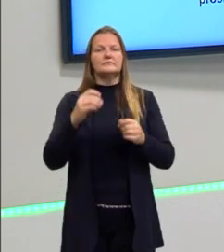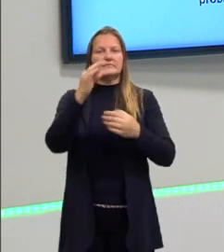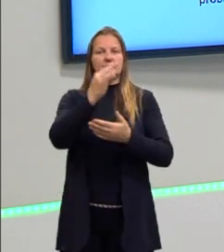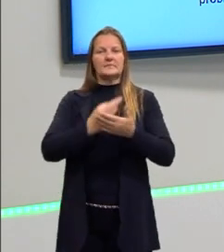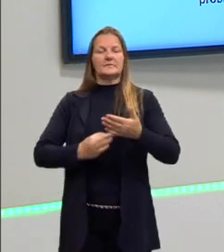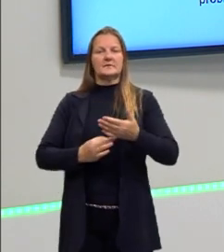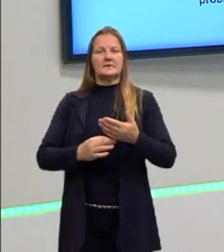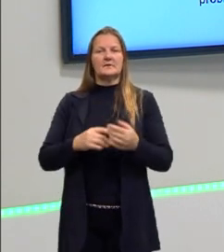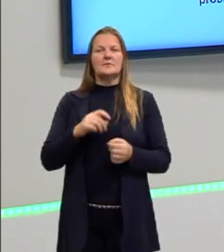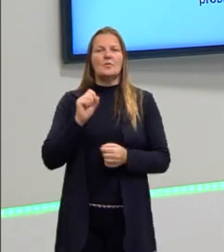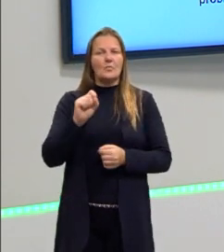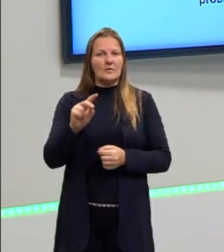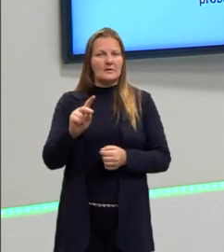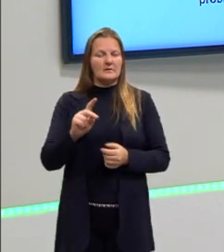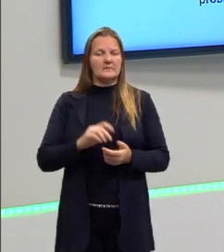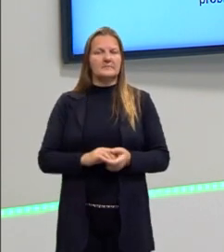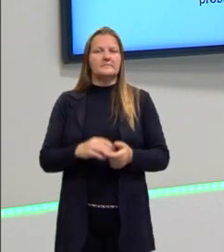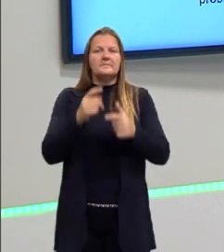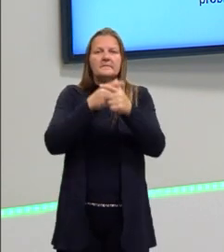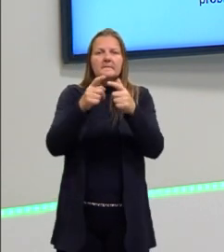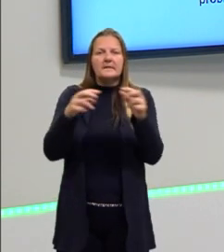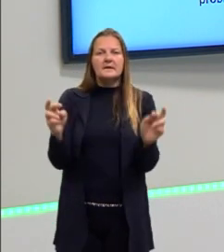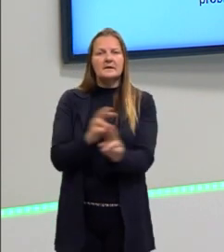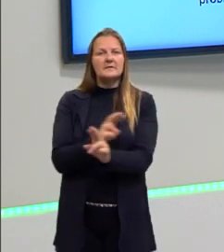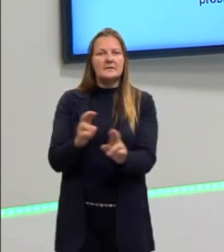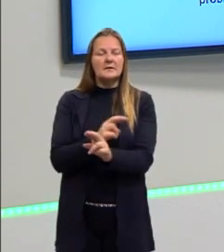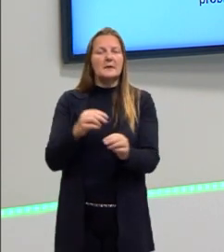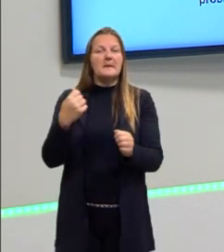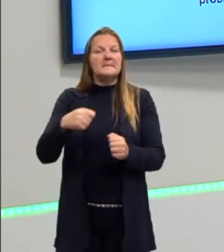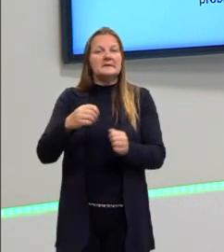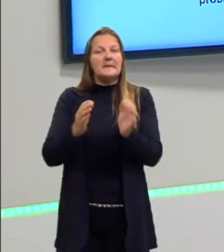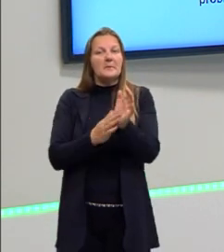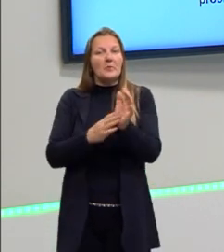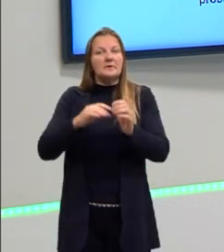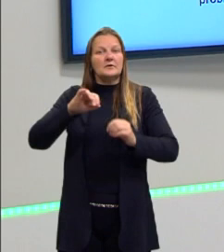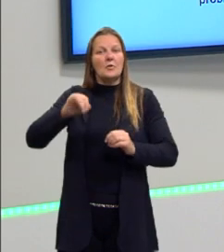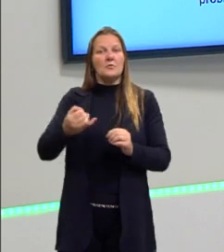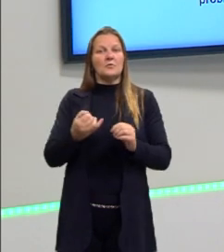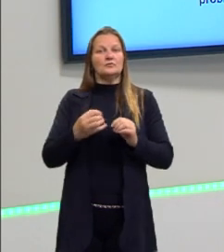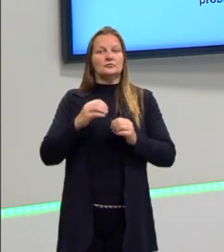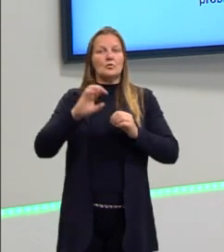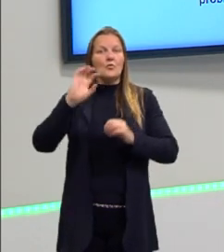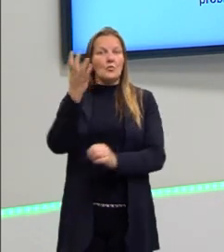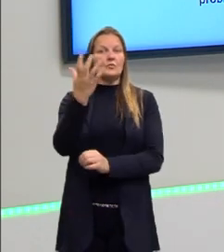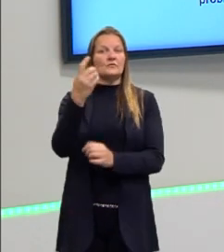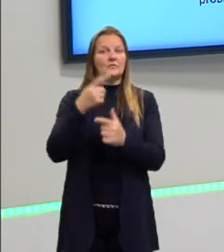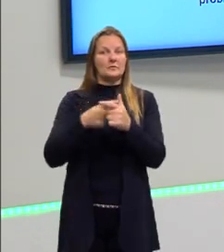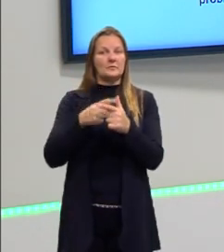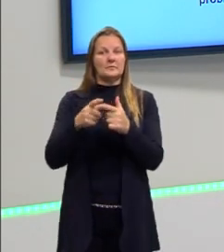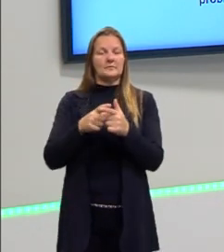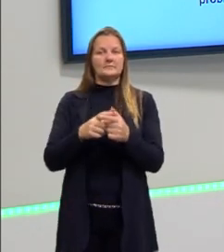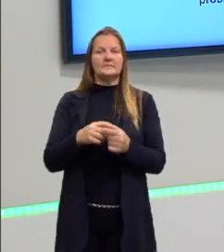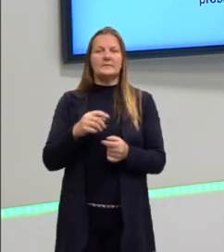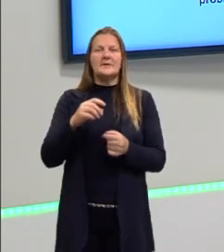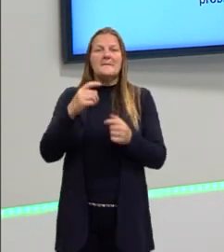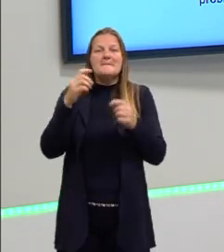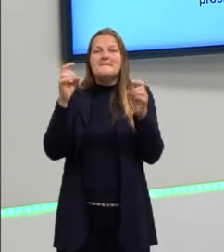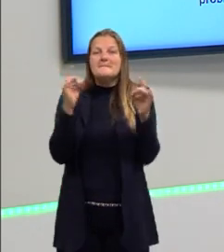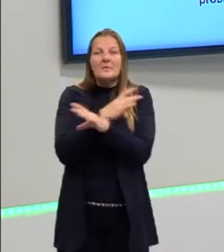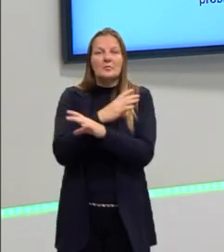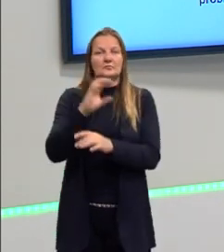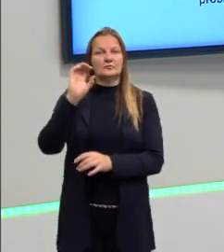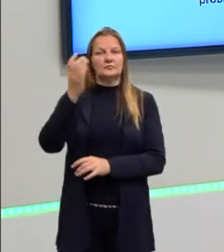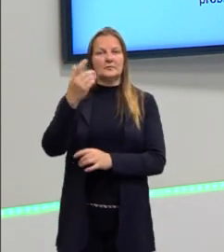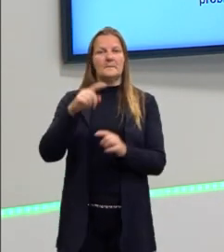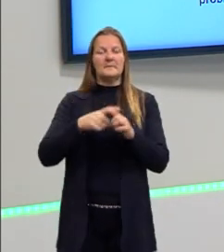em relação a essa problemática Eu preciso de uma proposta de intervenção para solucionar esse problema não é que vá solucionar Mas